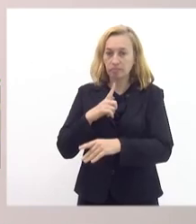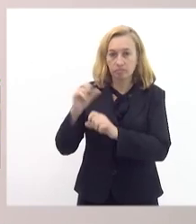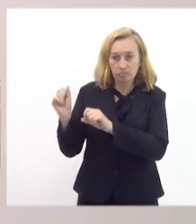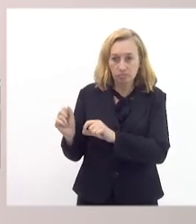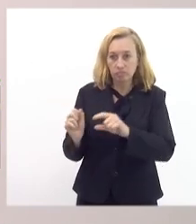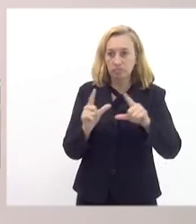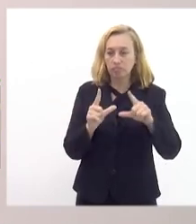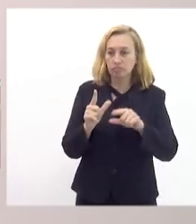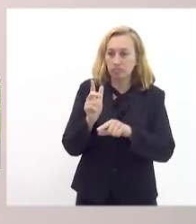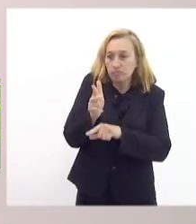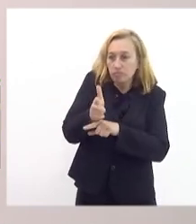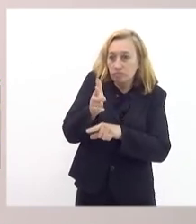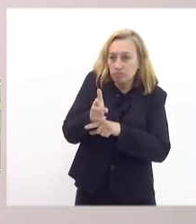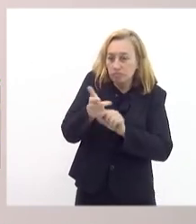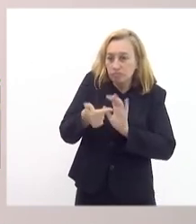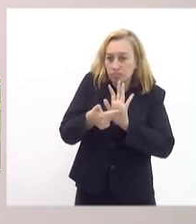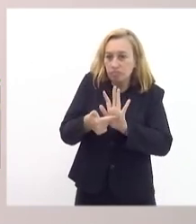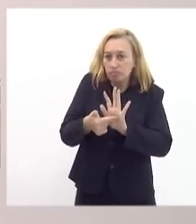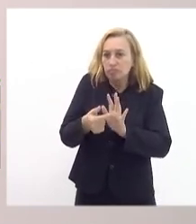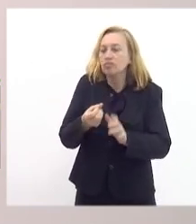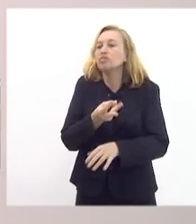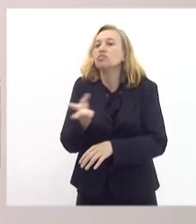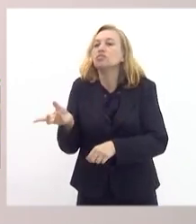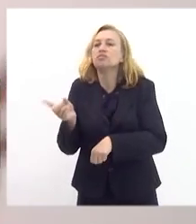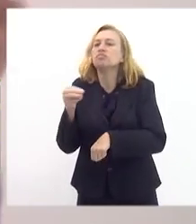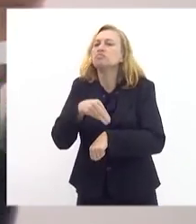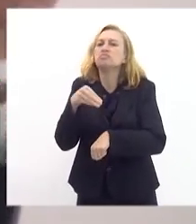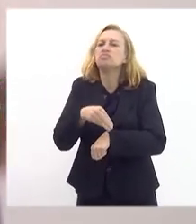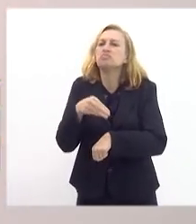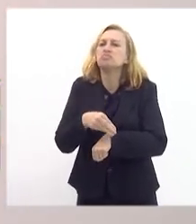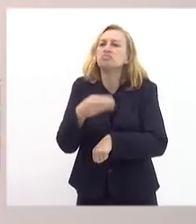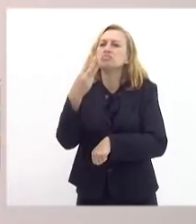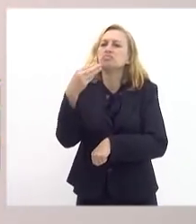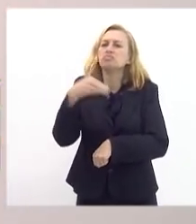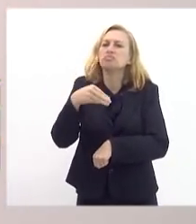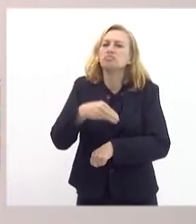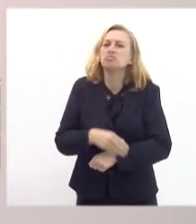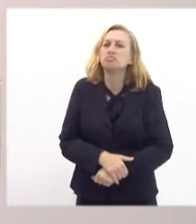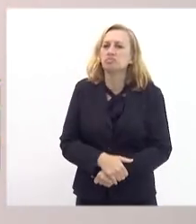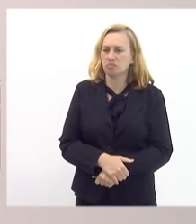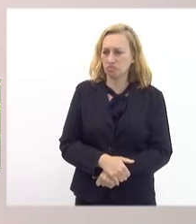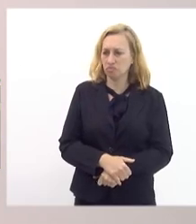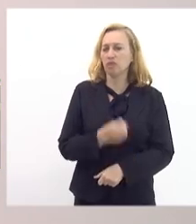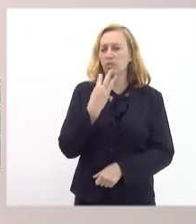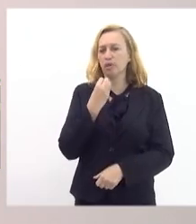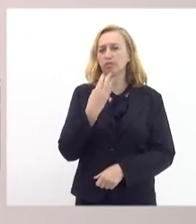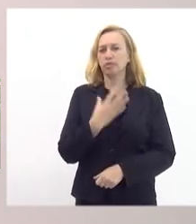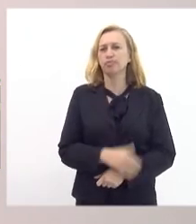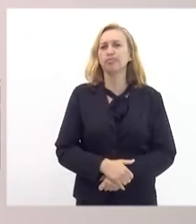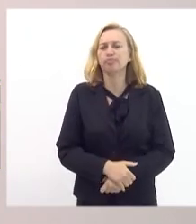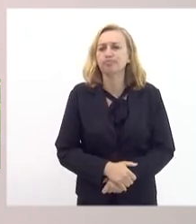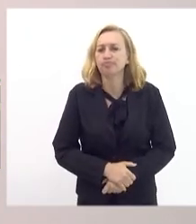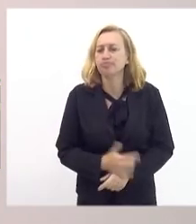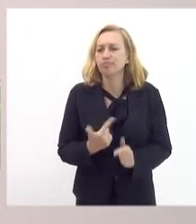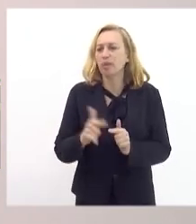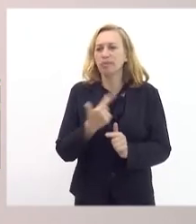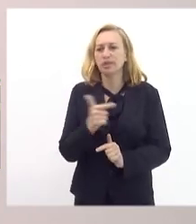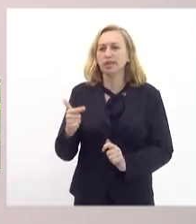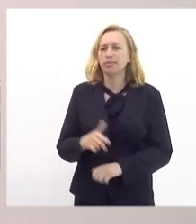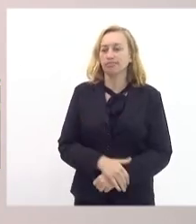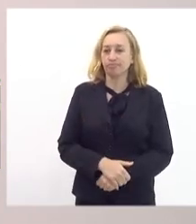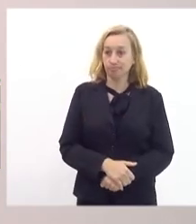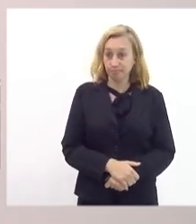vídeo que ele mostra esse vídeo porque são três minutos três minutos então tá bom ter minutos sem problema não